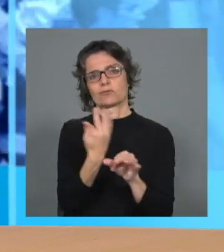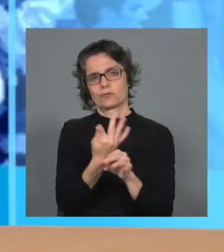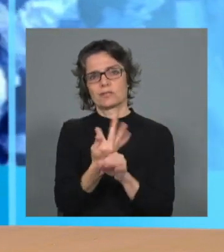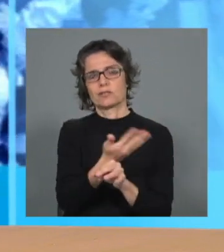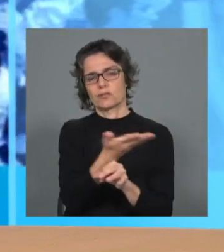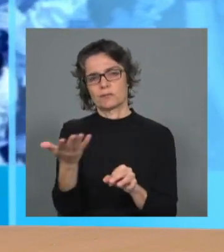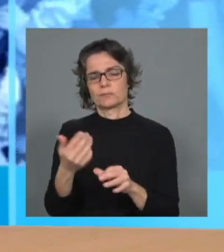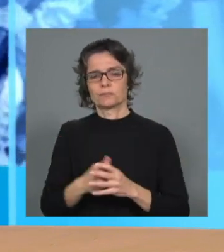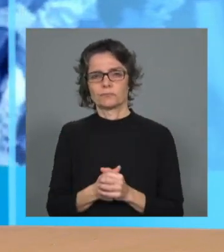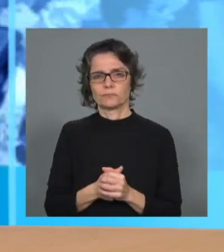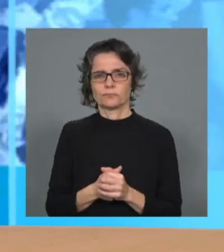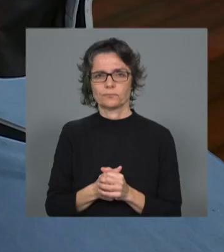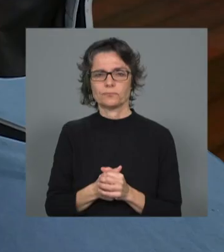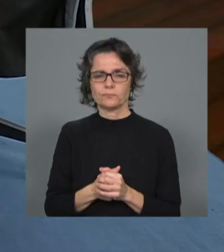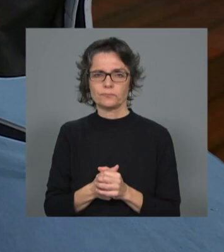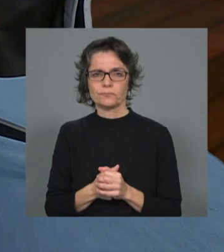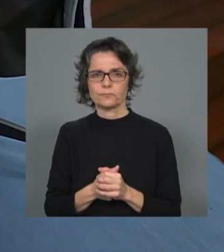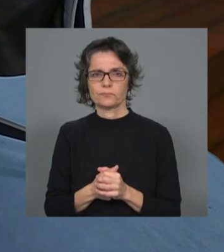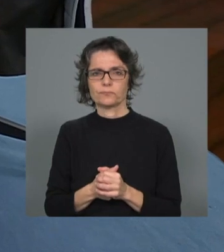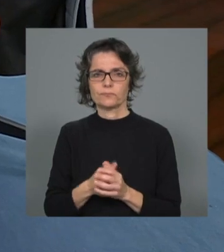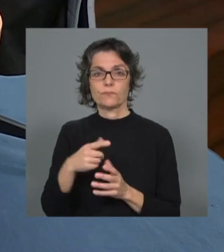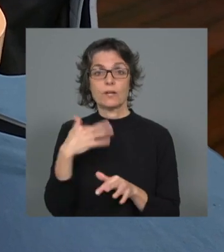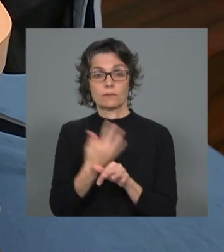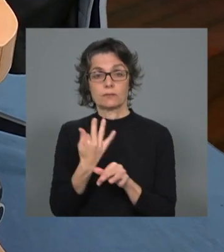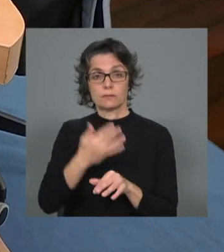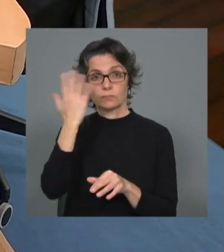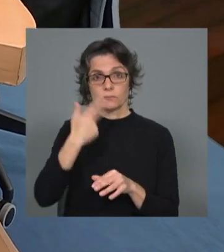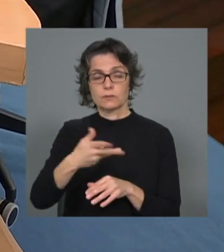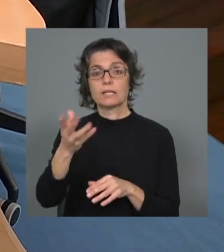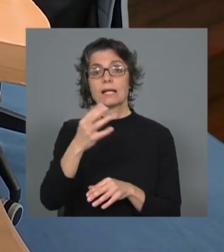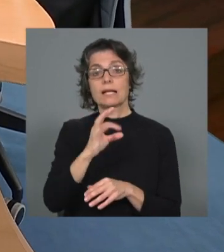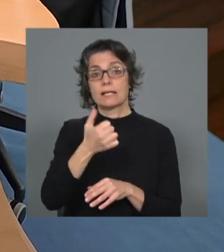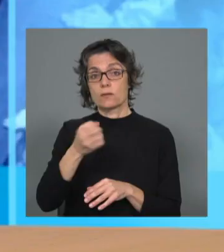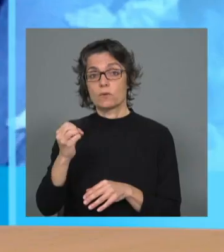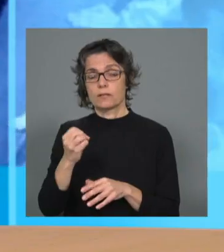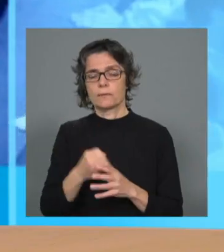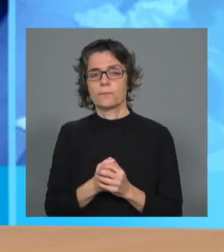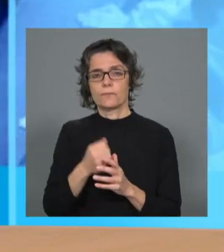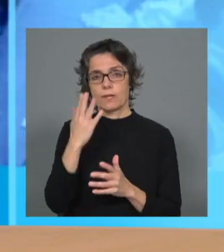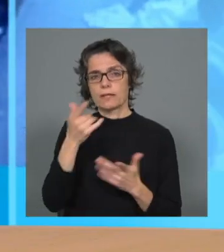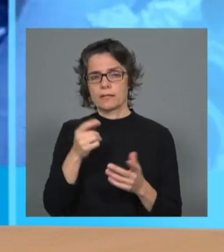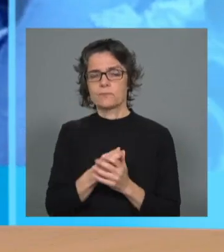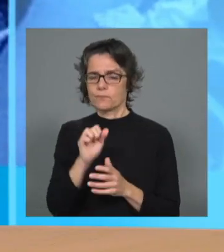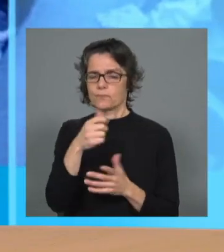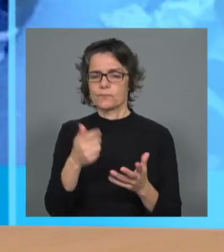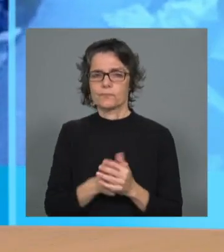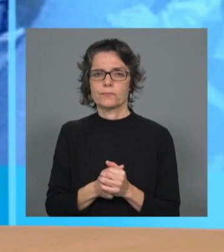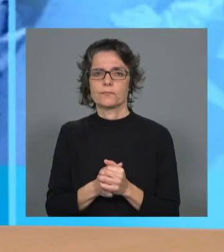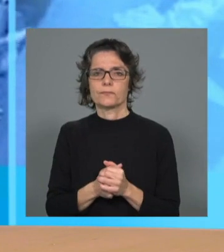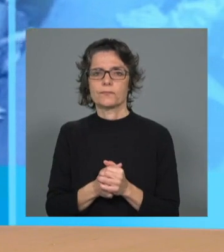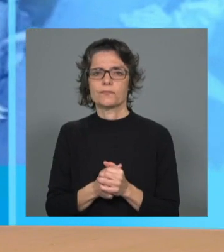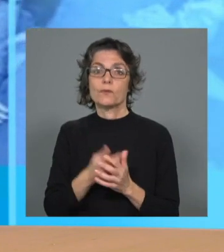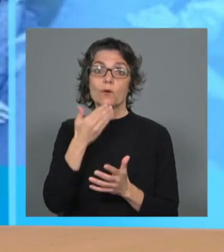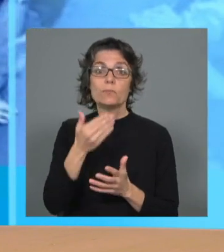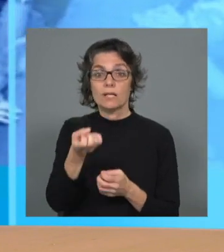esta continuidade. E que quer celebrar ao longo dos 50 dias, é essa a determinação. Padre Nelson, agradeço ter partilhado connosco essa